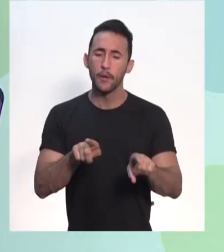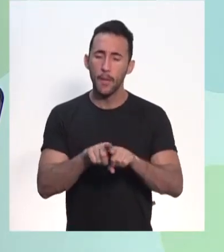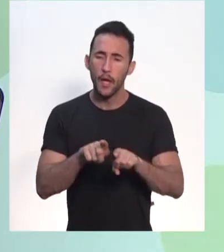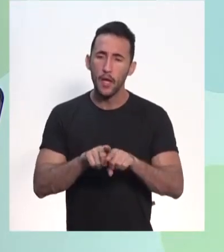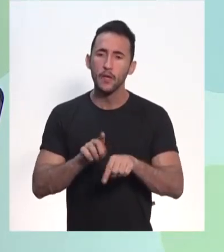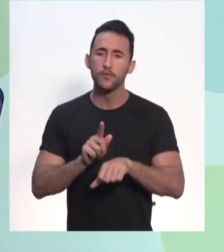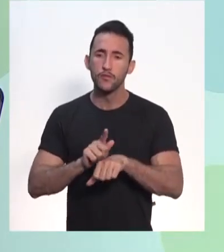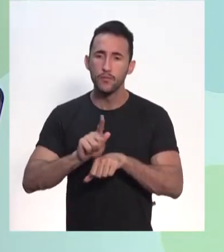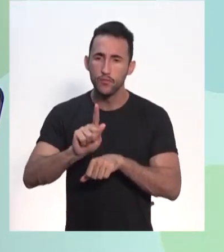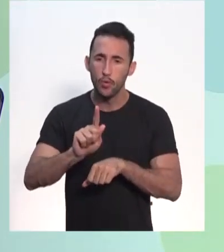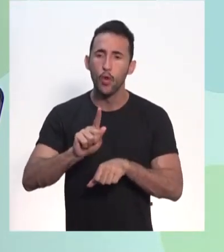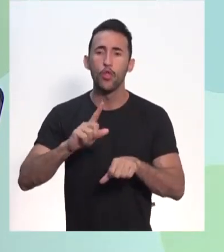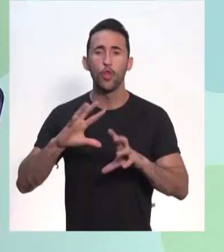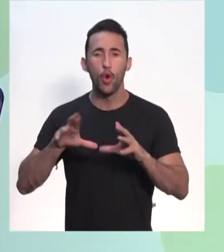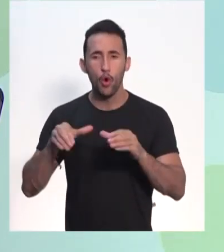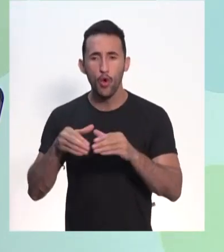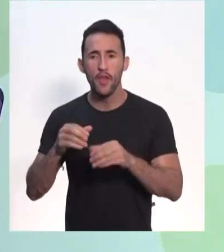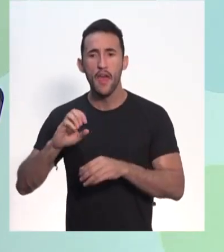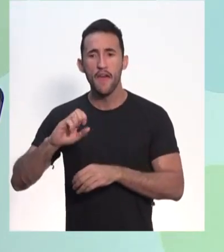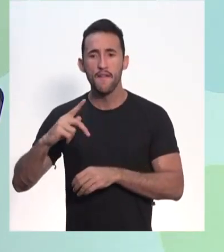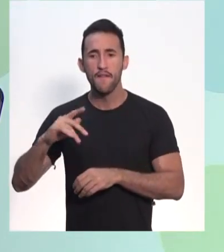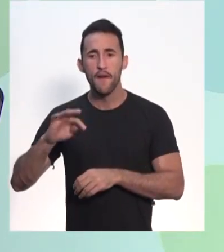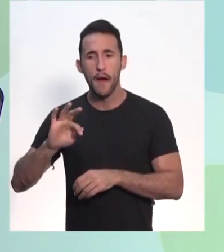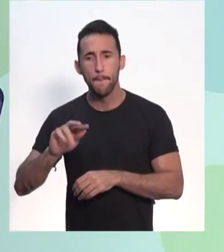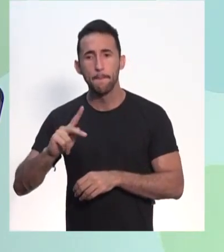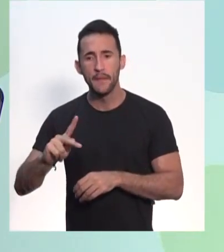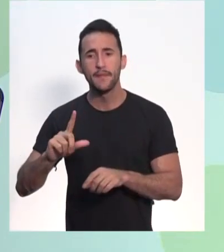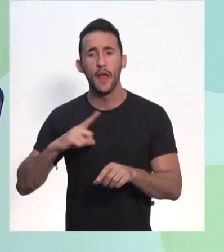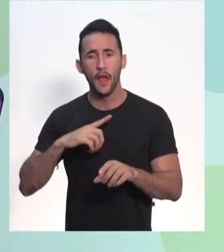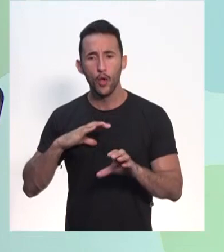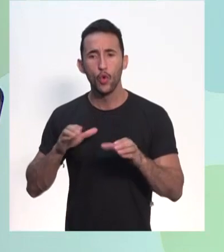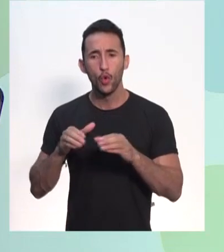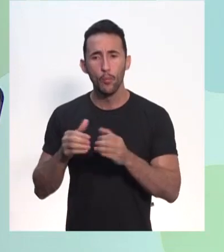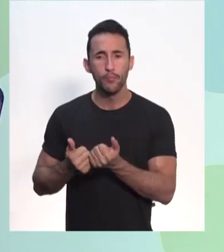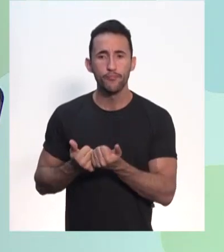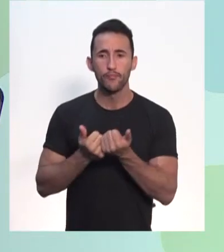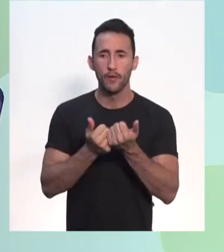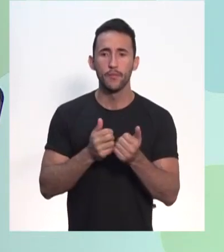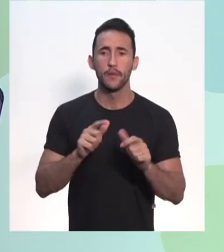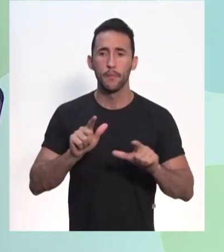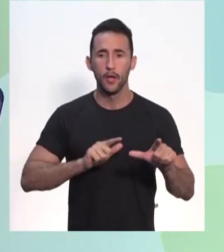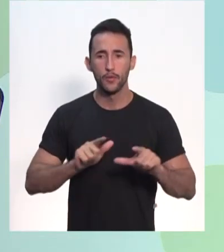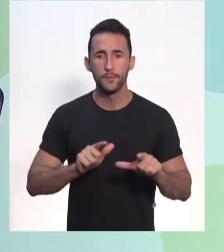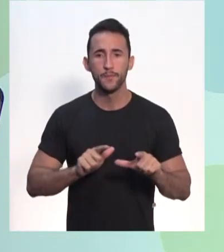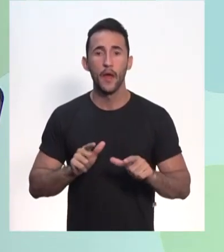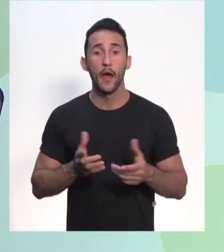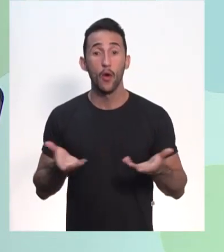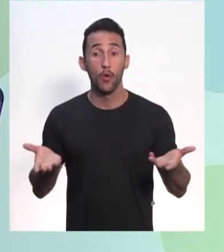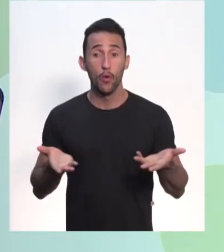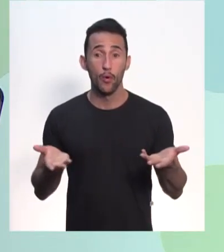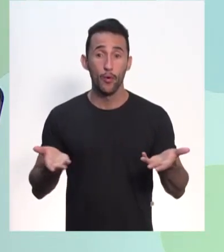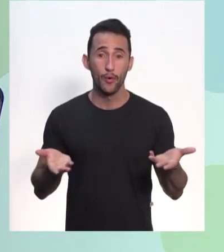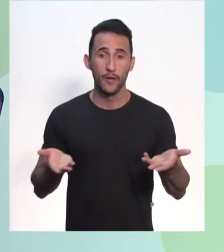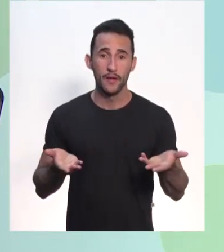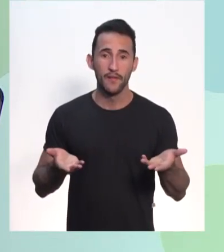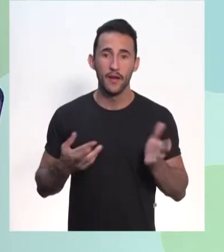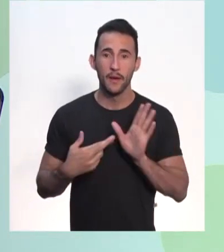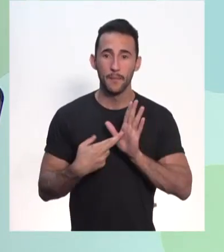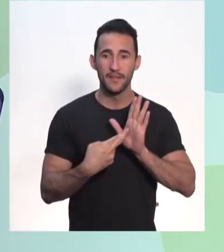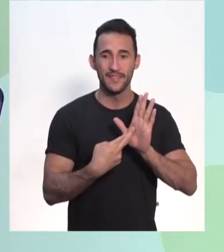que simplesmente pegar o modelo de aula que era desenvolvido presencialmente e jogar na casa do